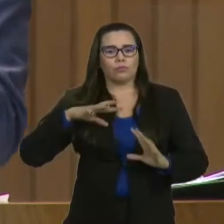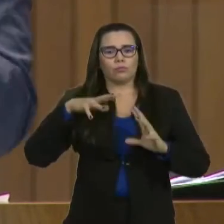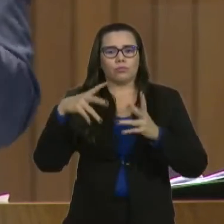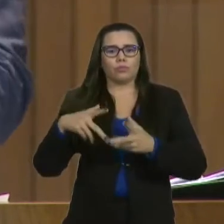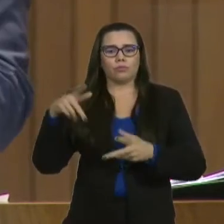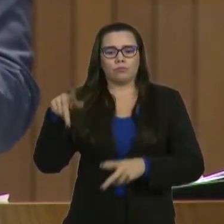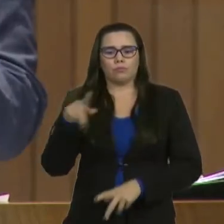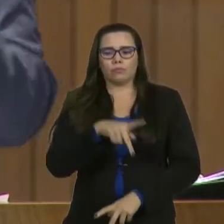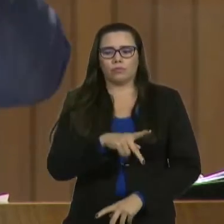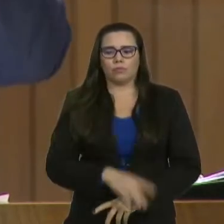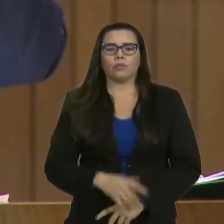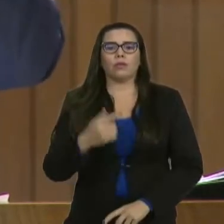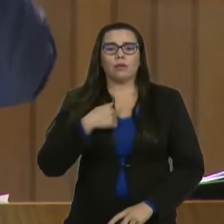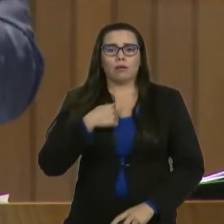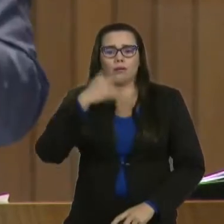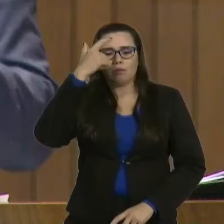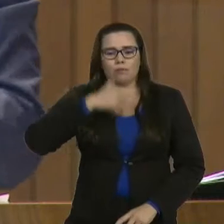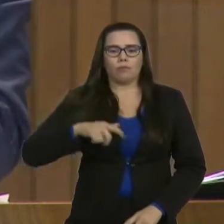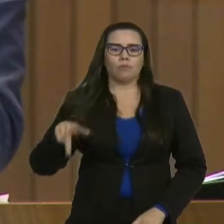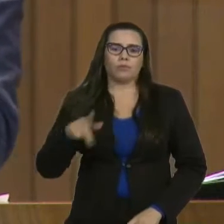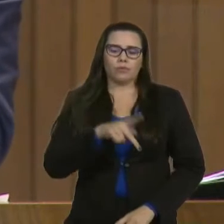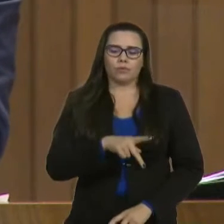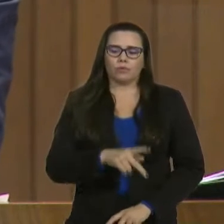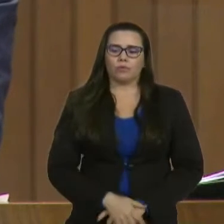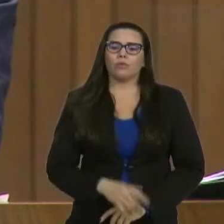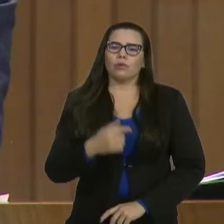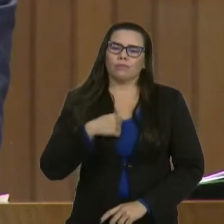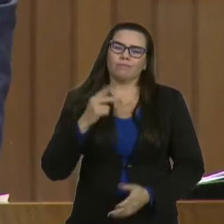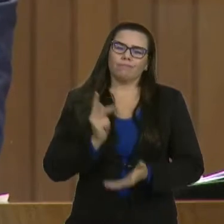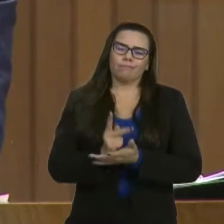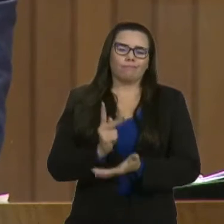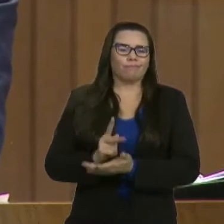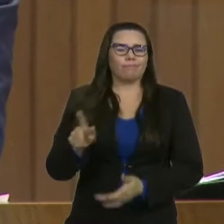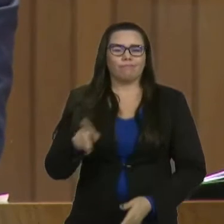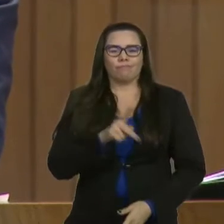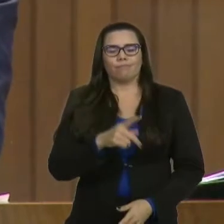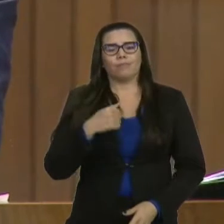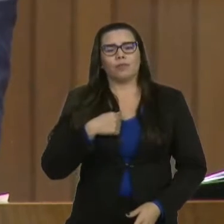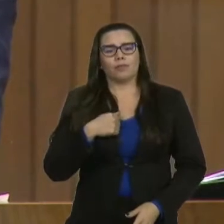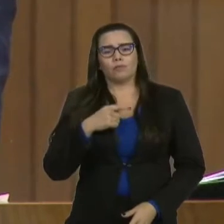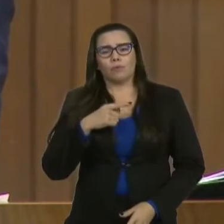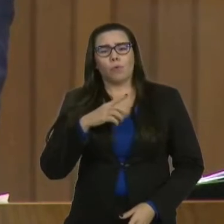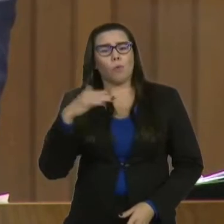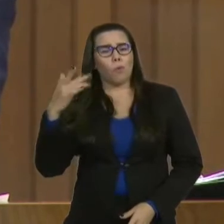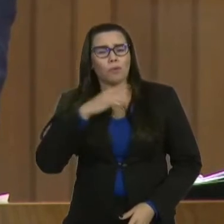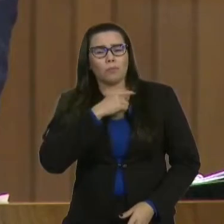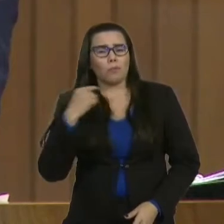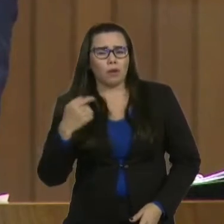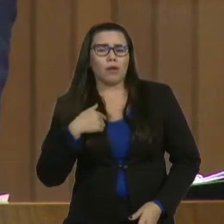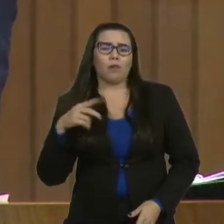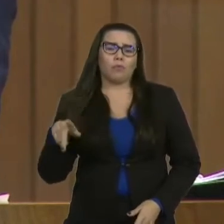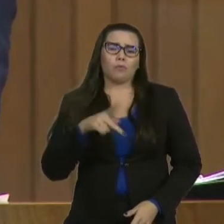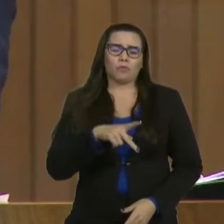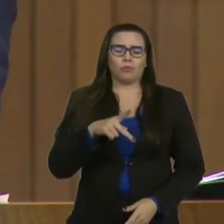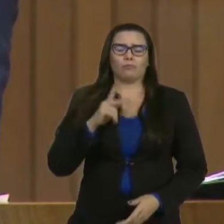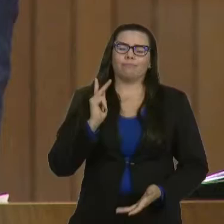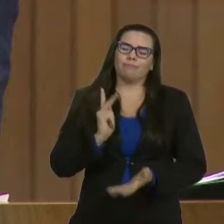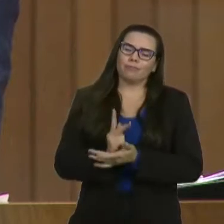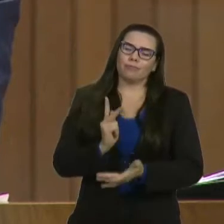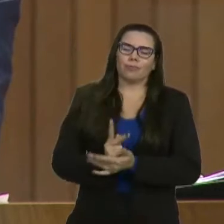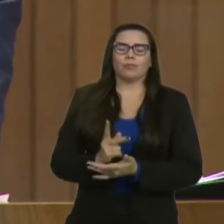professor sou professor vão permanecer Professor vão correr Professor até o último suspiro